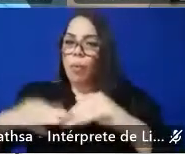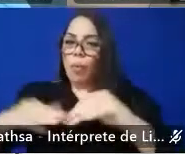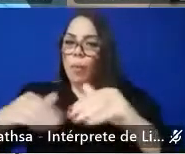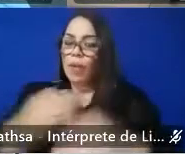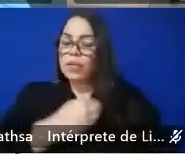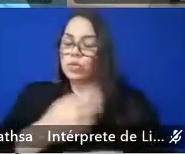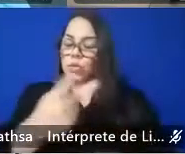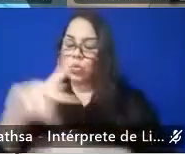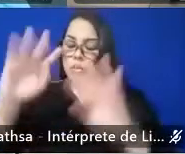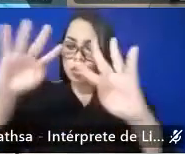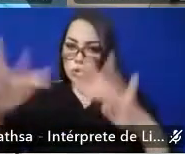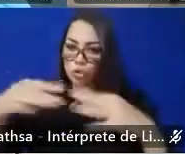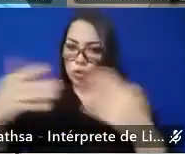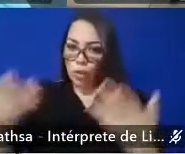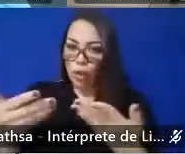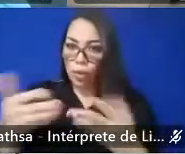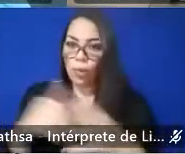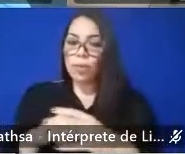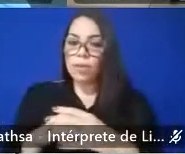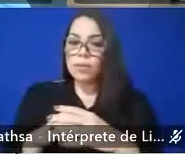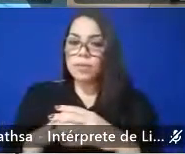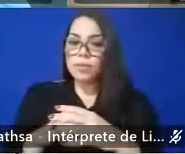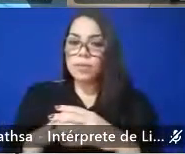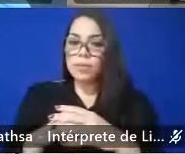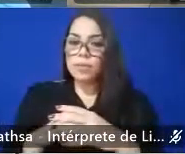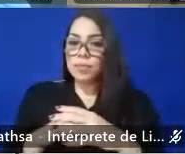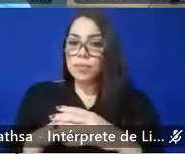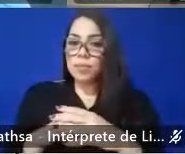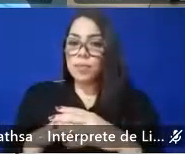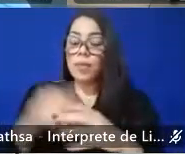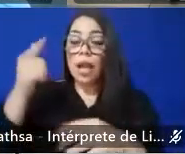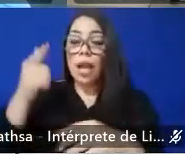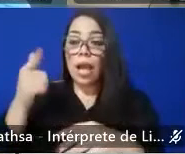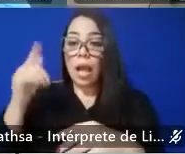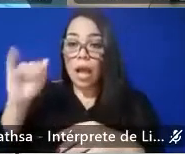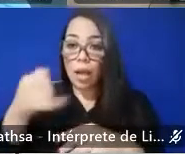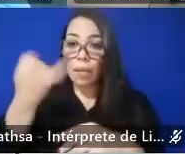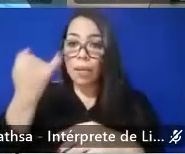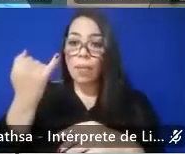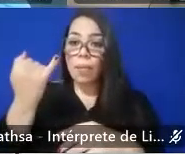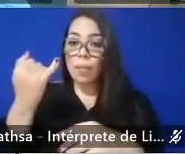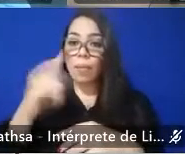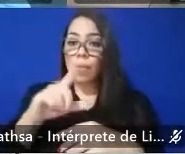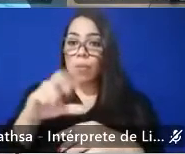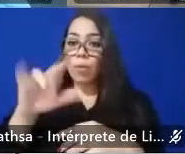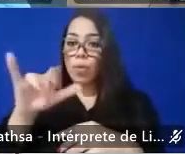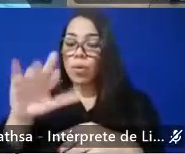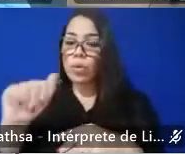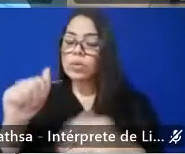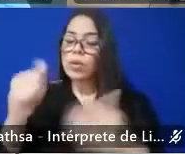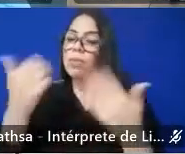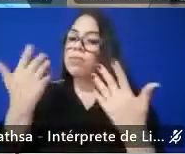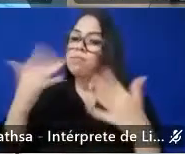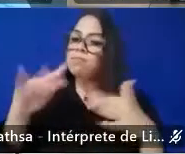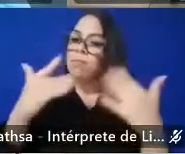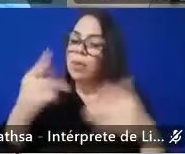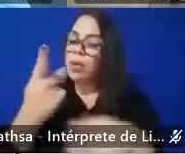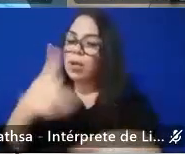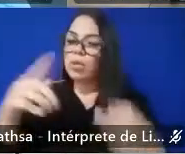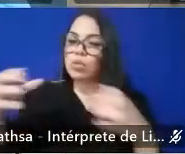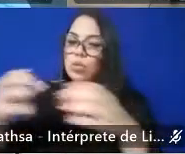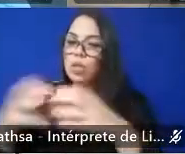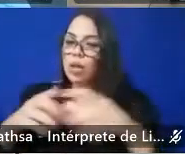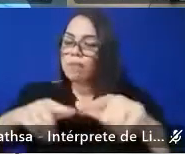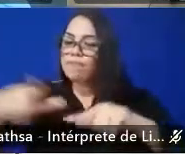é aproveito para parabenizá-la EA sua equipe pelo trabalho de excelência